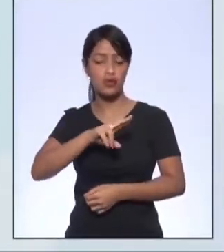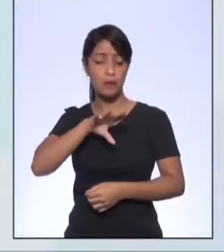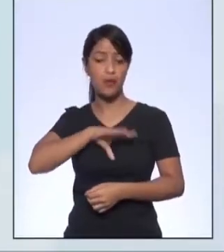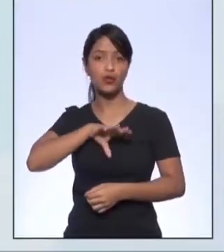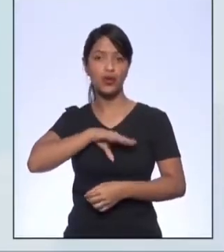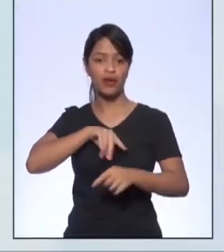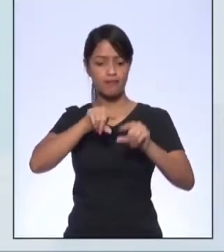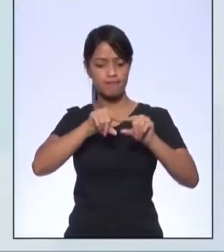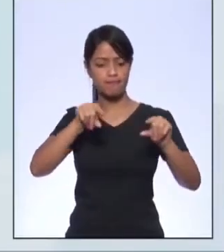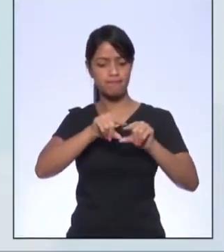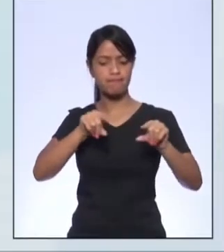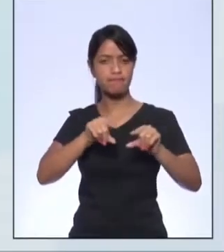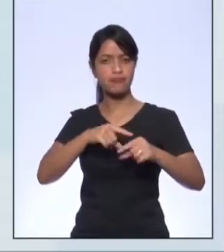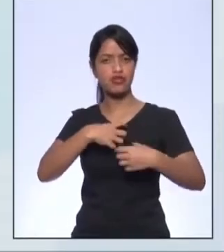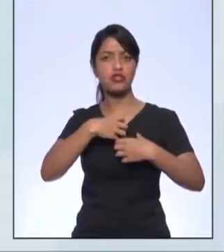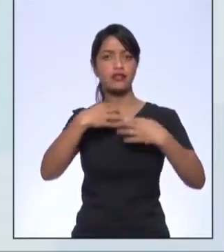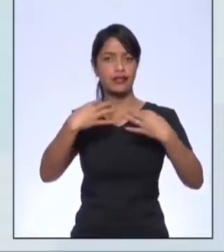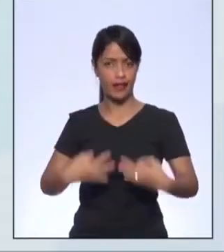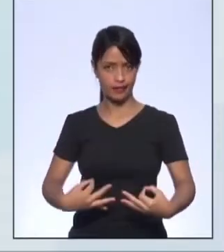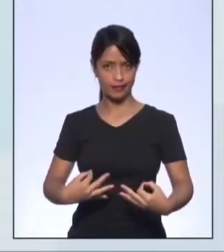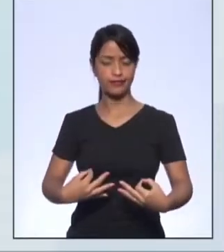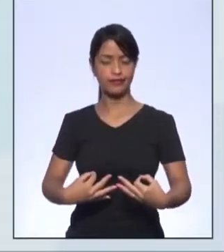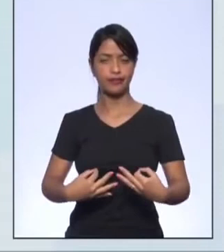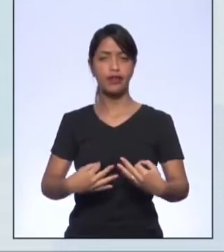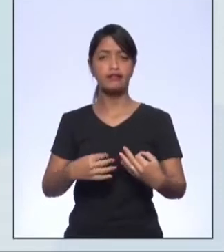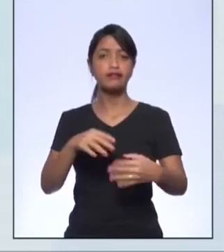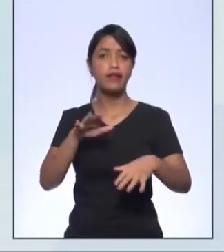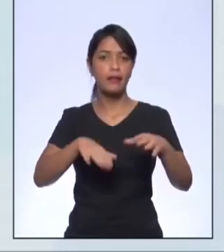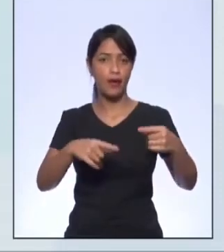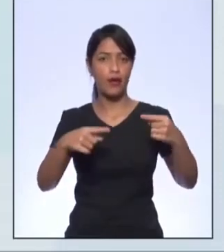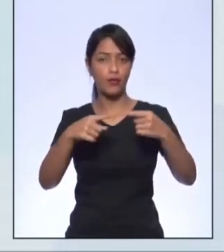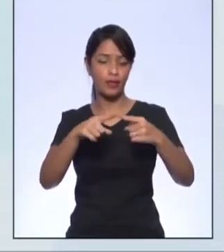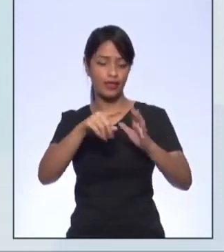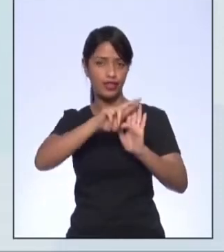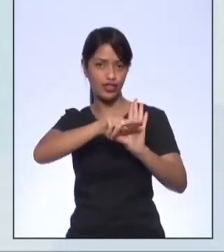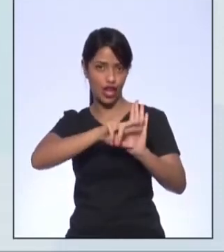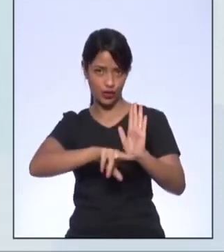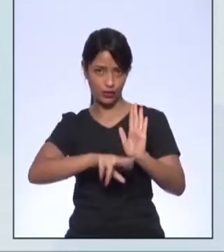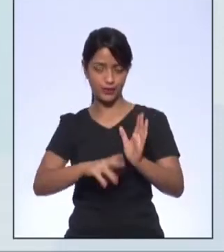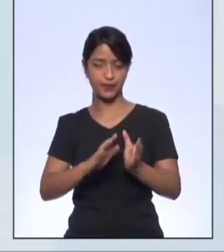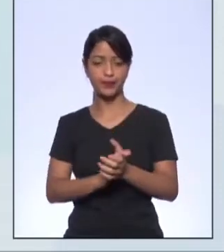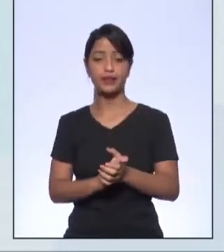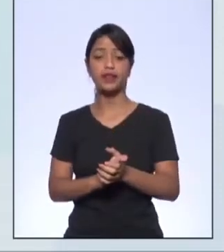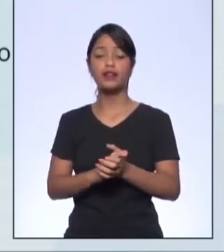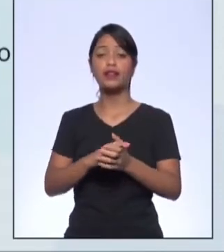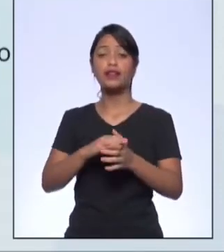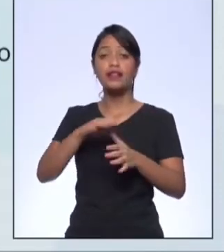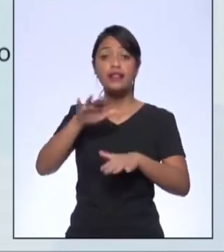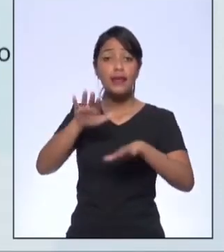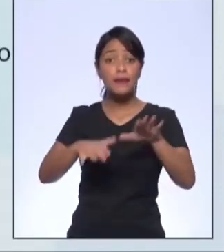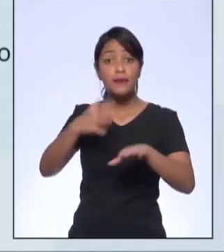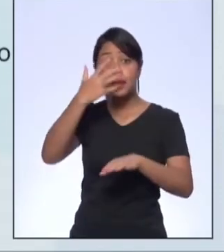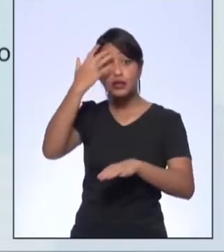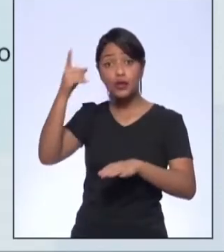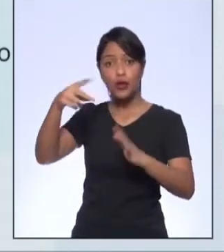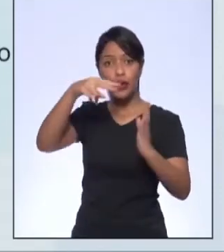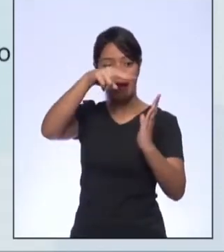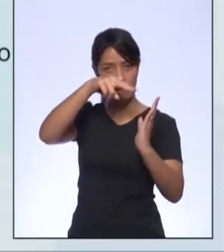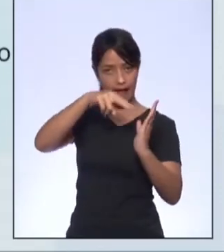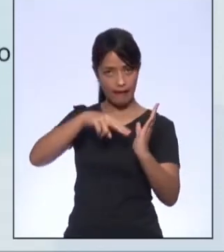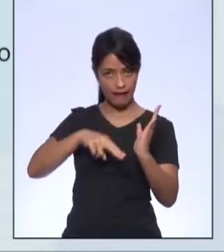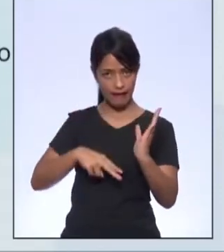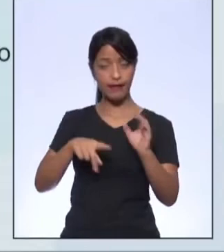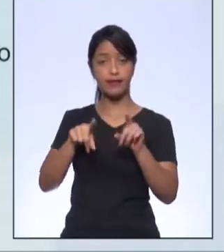padrão sob a perspectiva de gêneros textuais, considerando os interlocutores e o contexto de